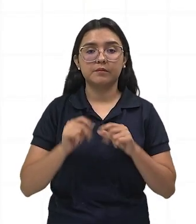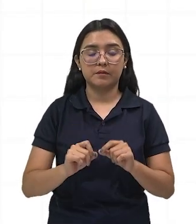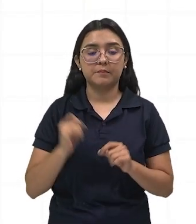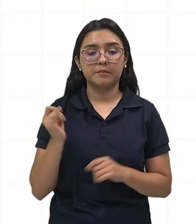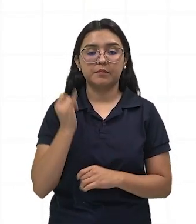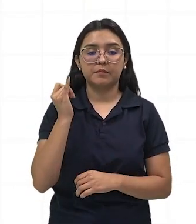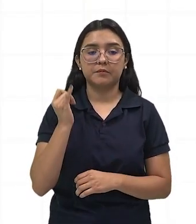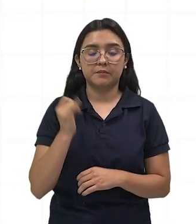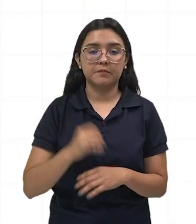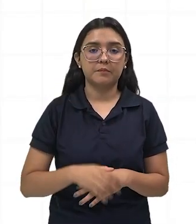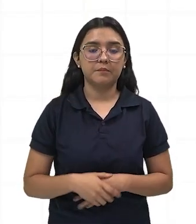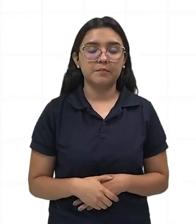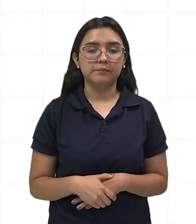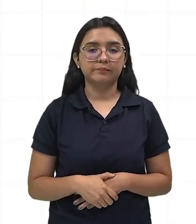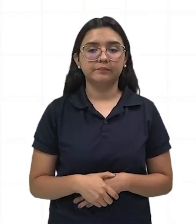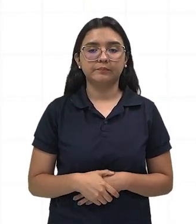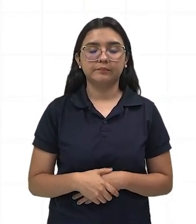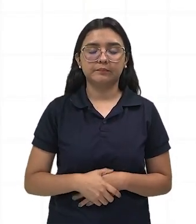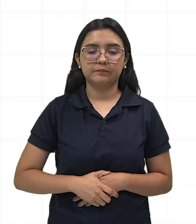muito importante, né?